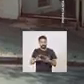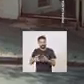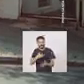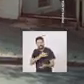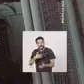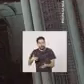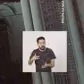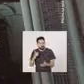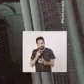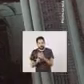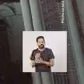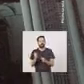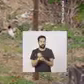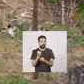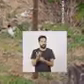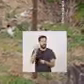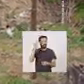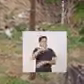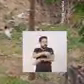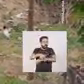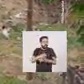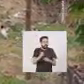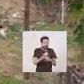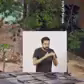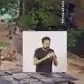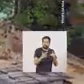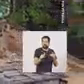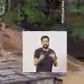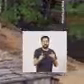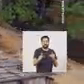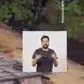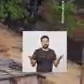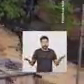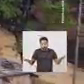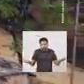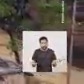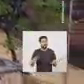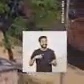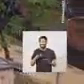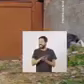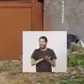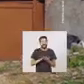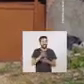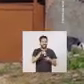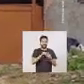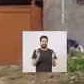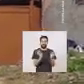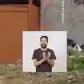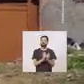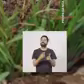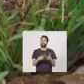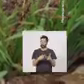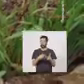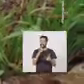Saúde Vila Imperial foi construído. Não tinha rua na cabana. Hoje não tem nada dentro da